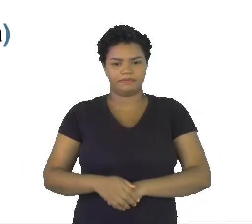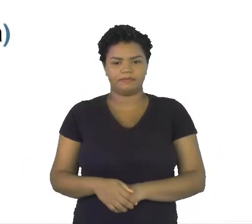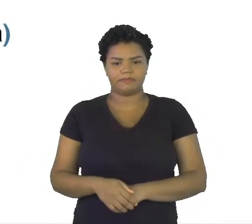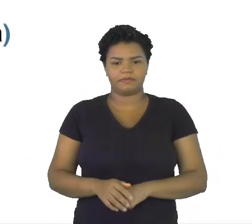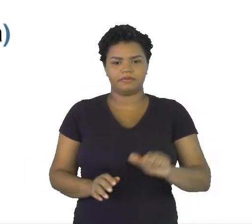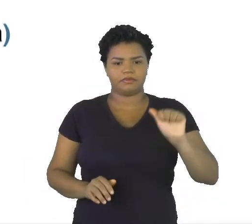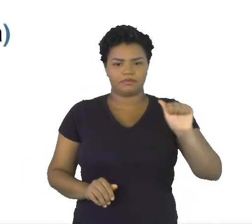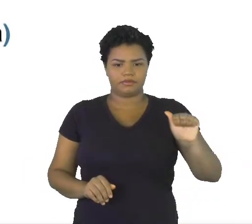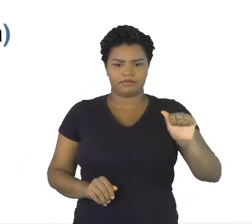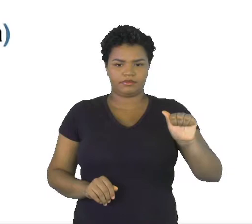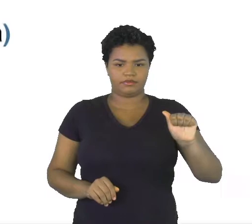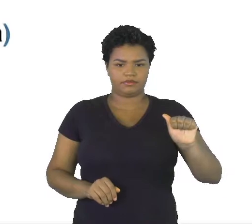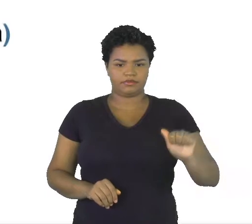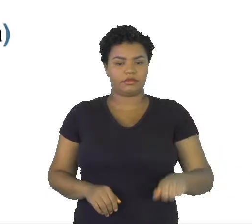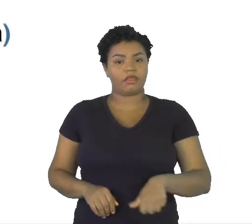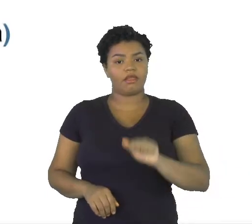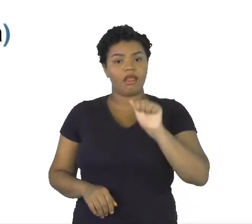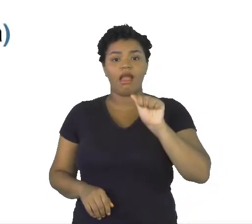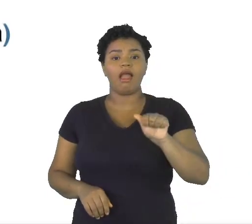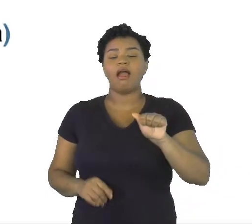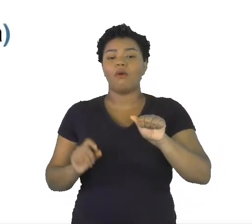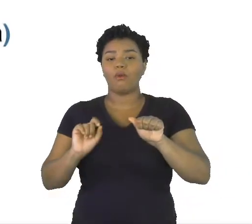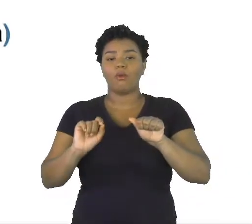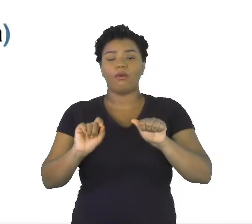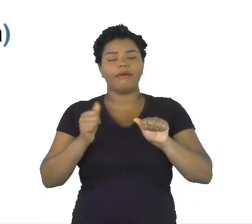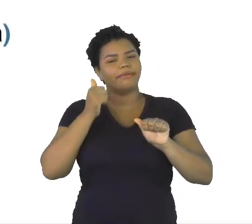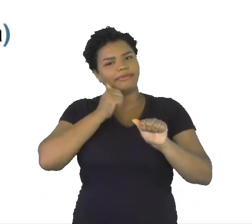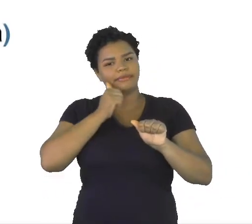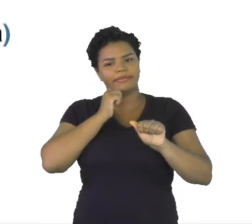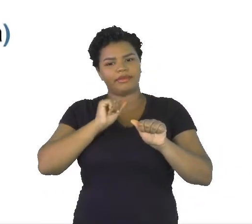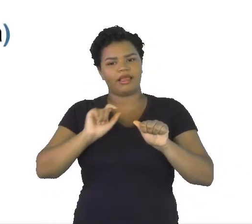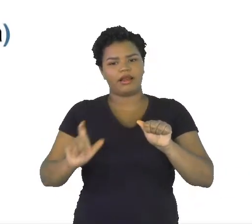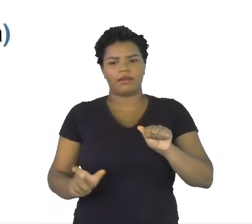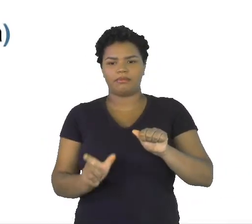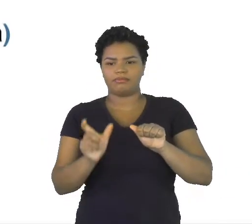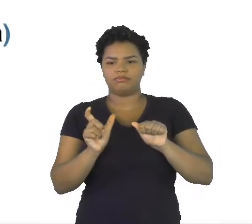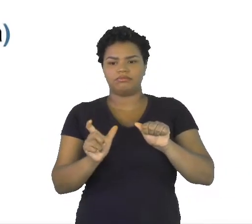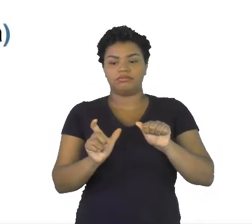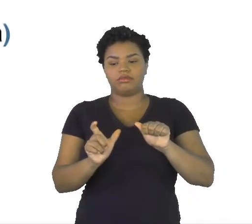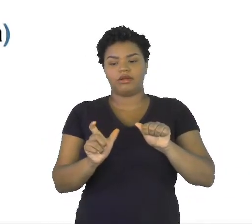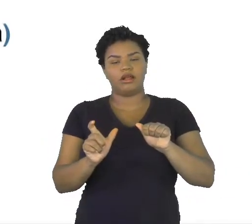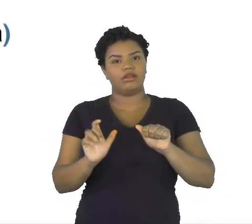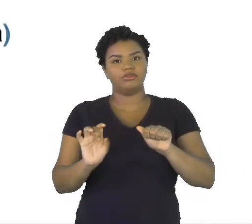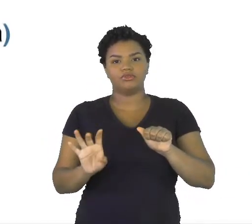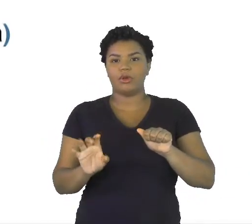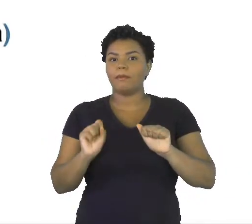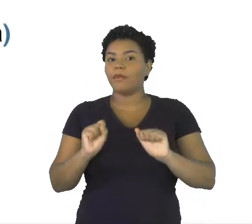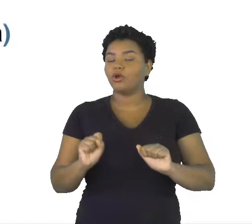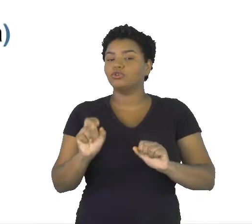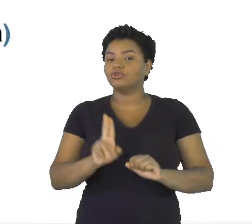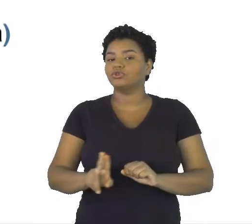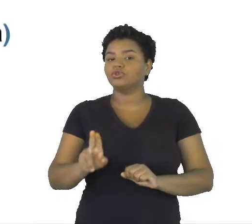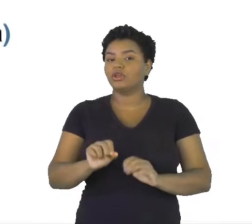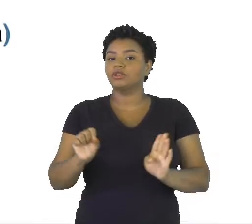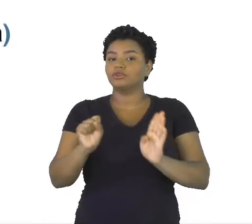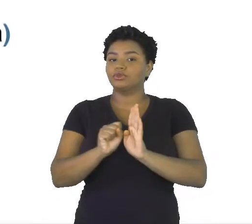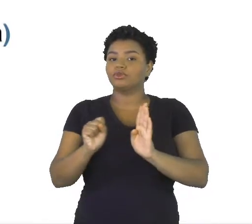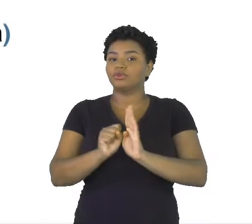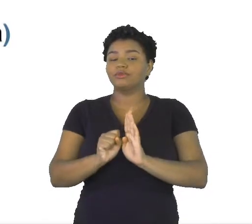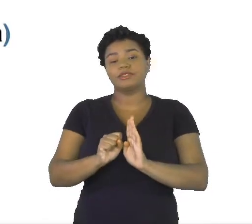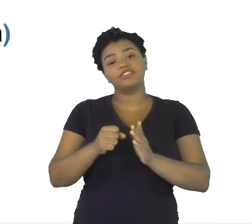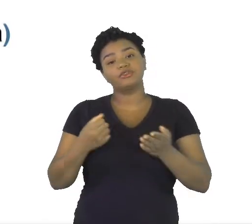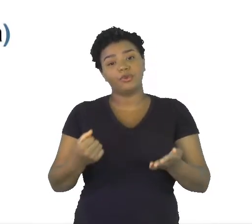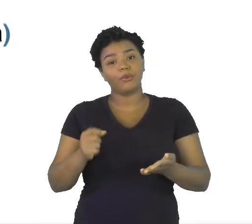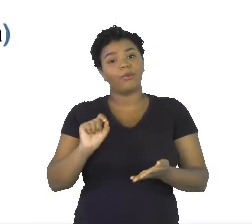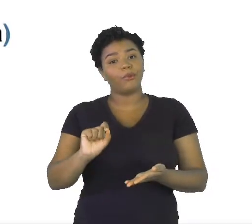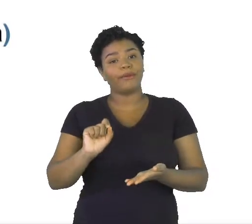A é o quê? Feminino. Então, depois do meu artigo feminino, eu só posso usar um substantivo